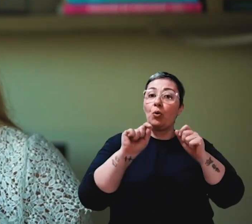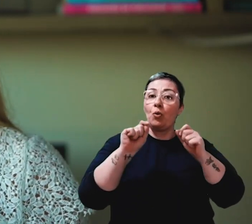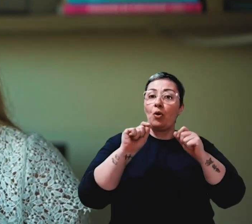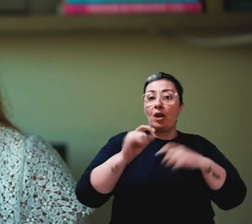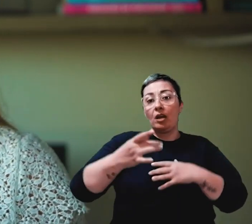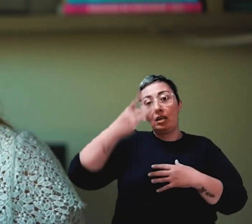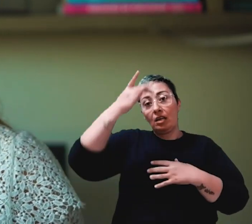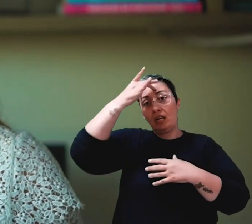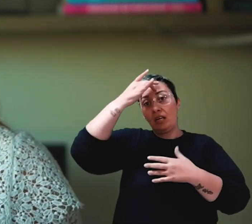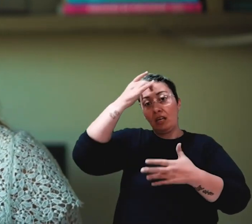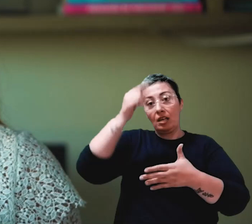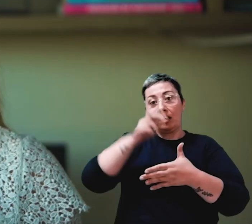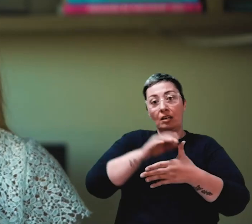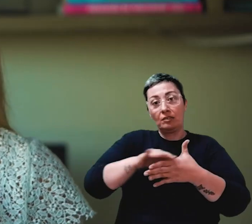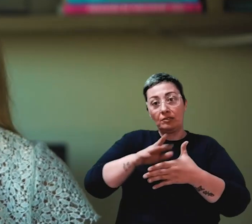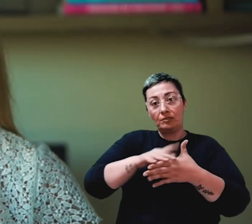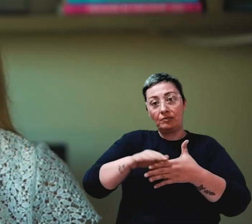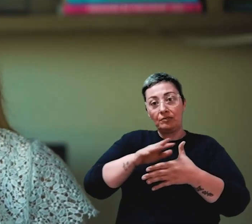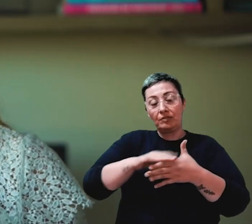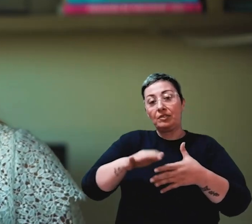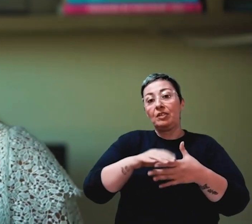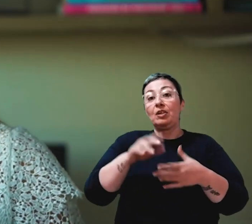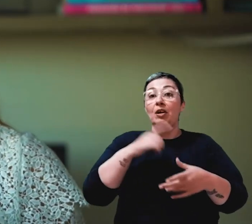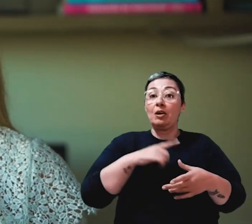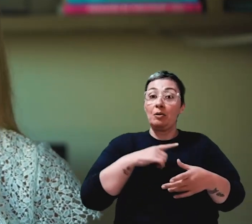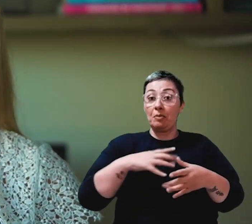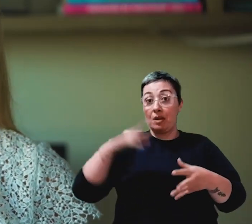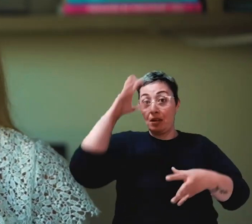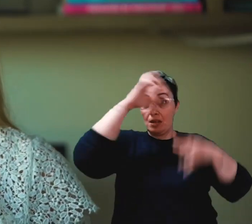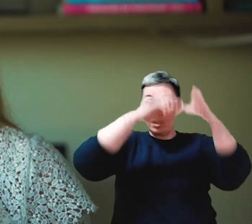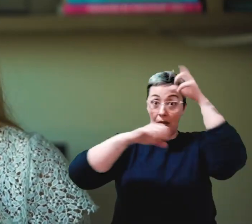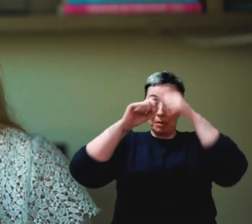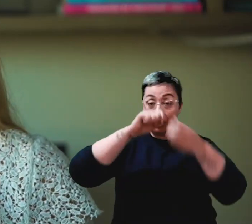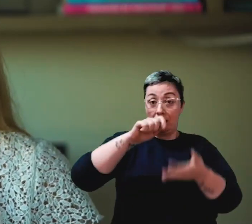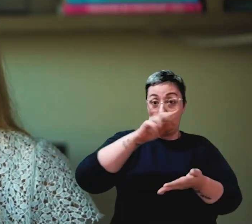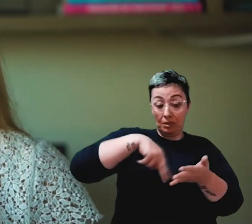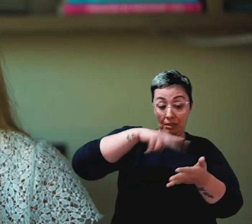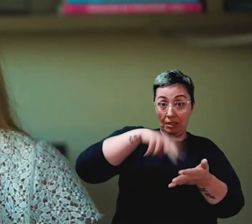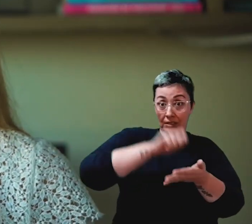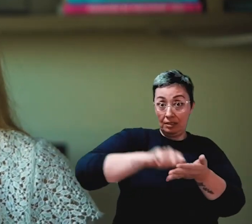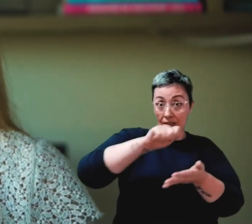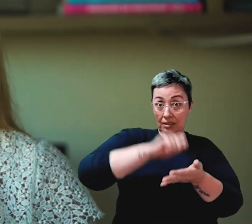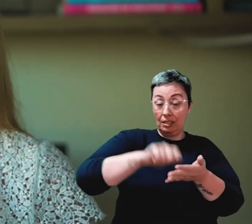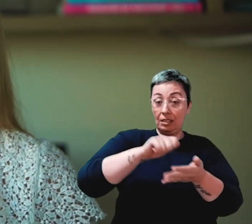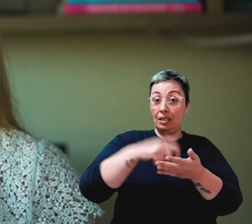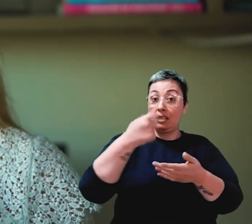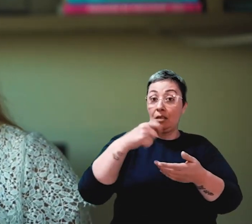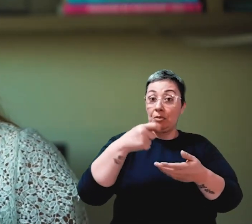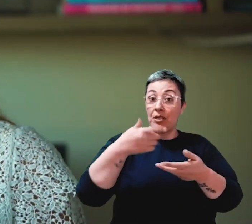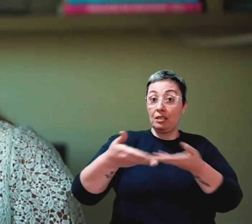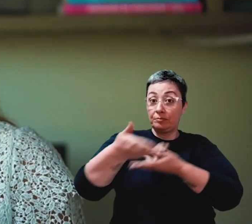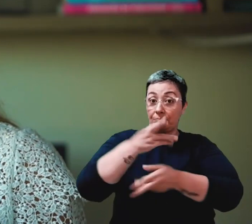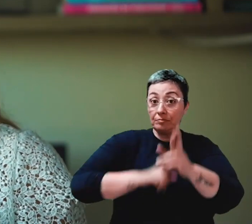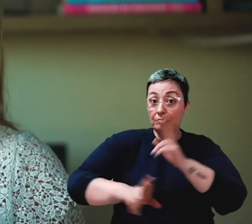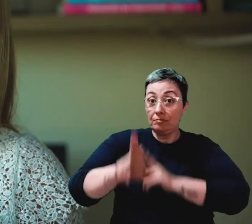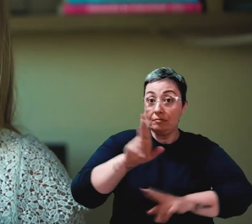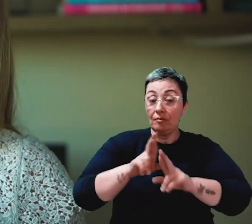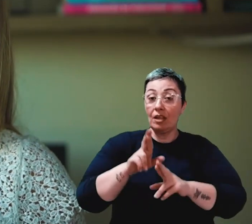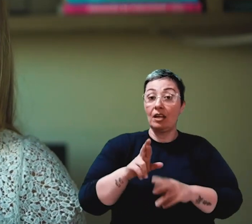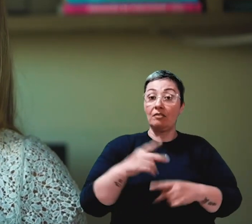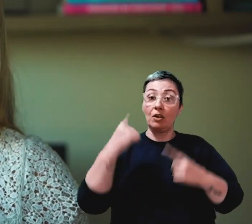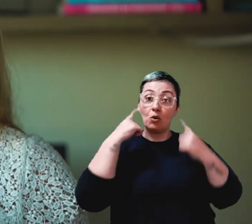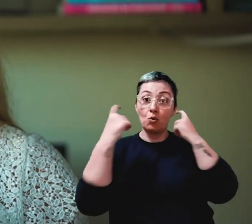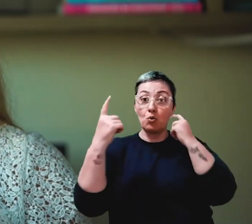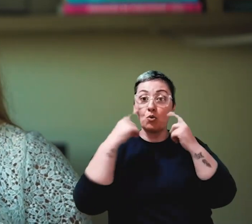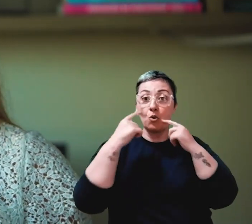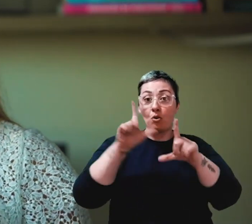consciência fonológica. Para aprendermos a ler e escrever, precisamos estabelecer relações entre os sons e as